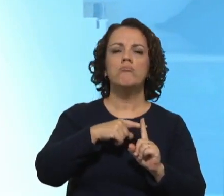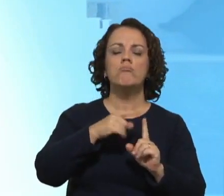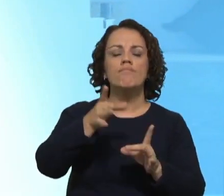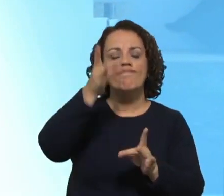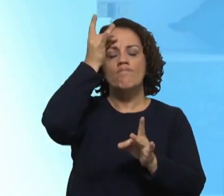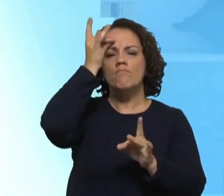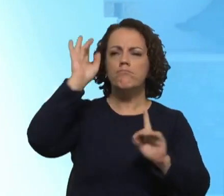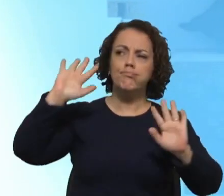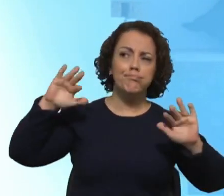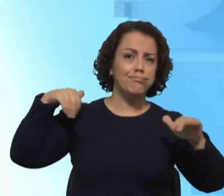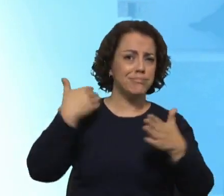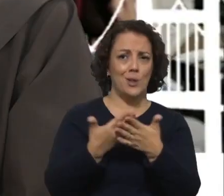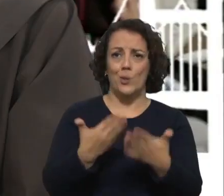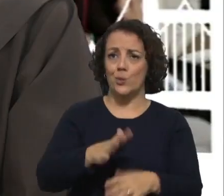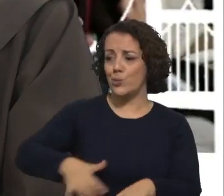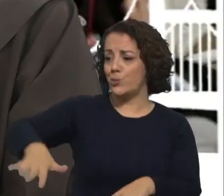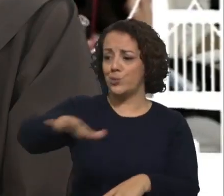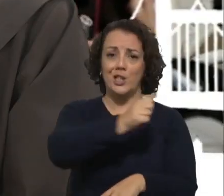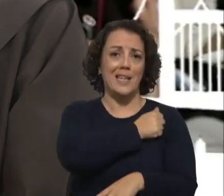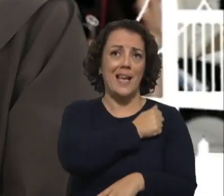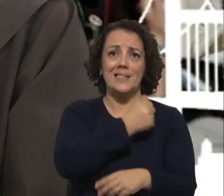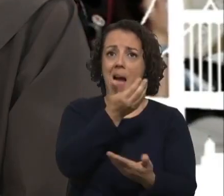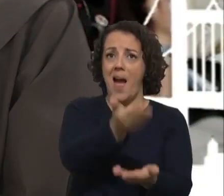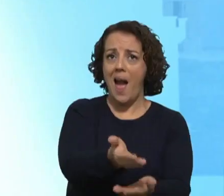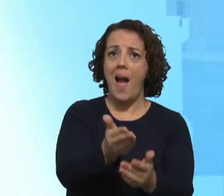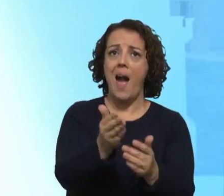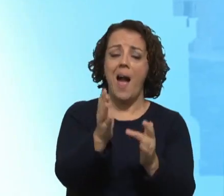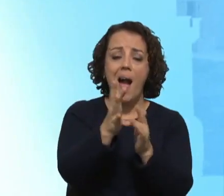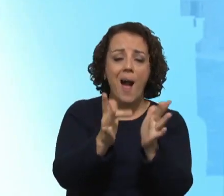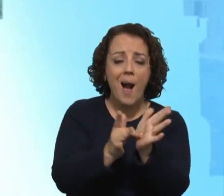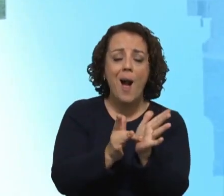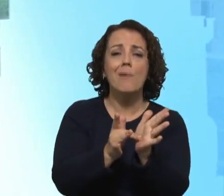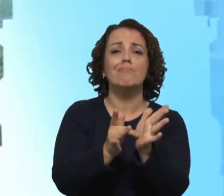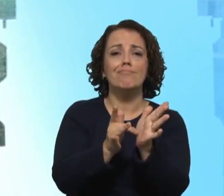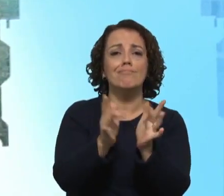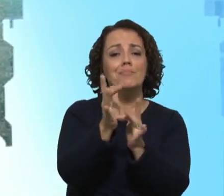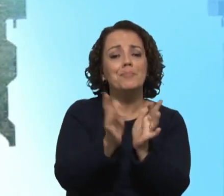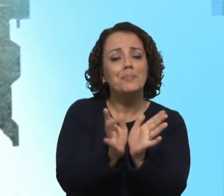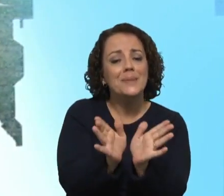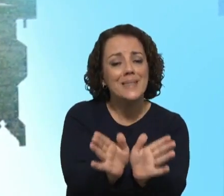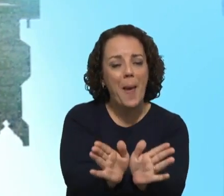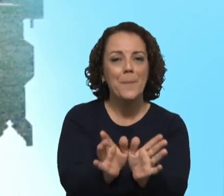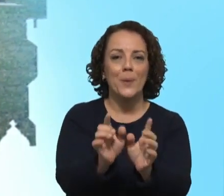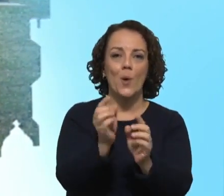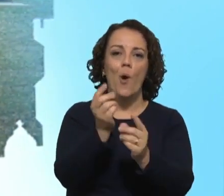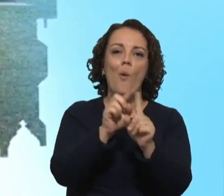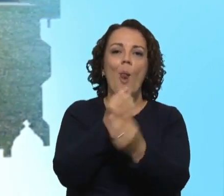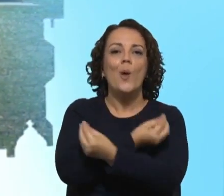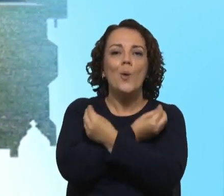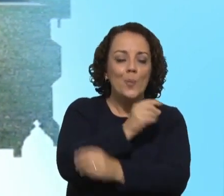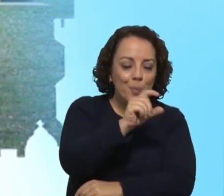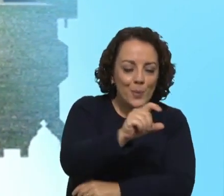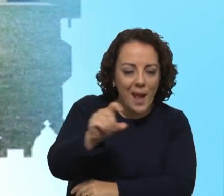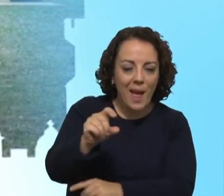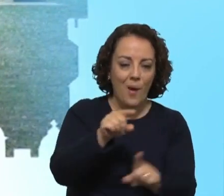muito disseminada nas casas de cada um, que é construir o presépio, atualizar naquelas figurinhas o nascimento